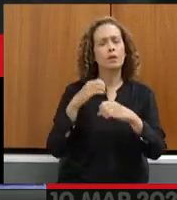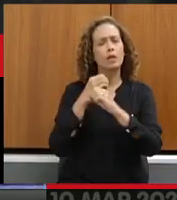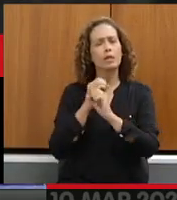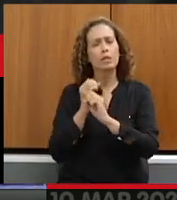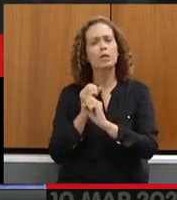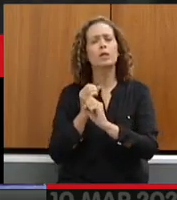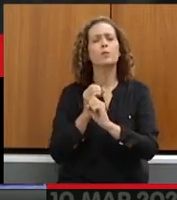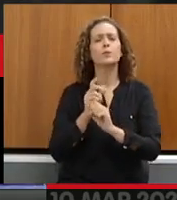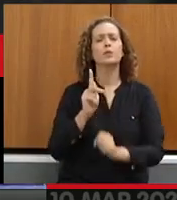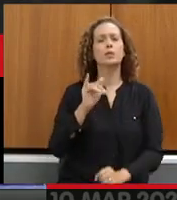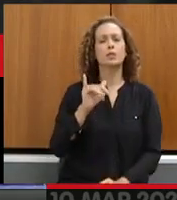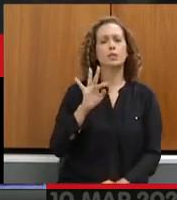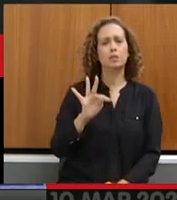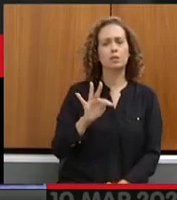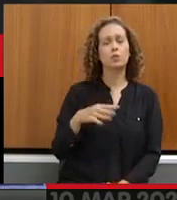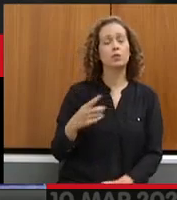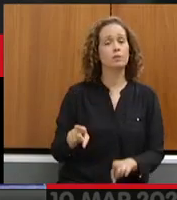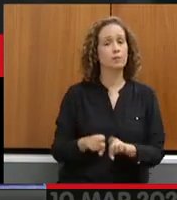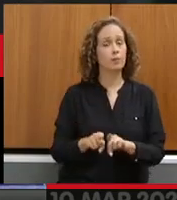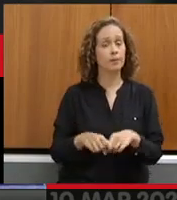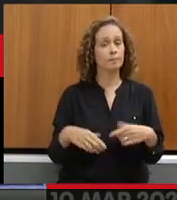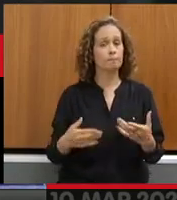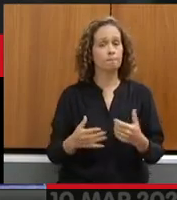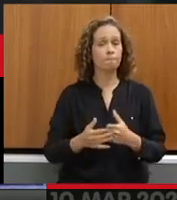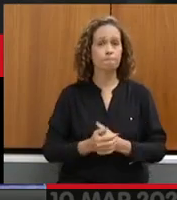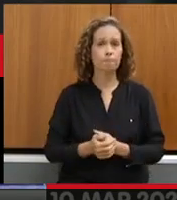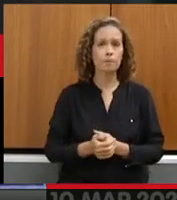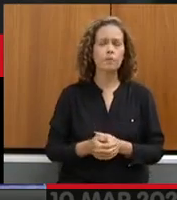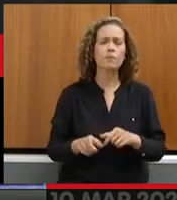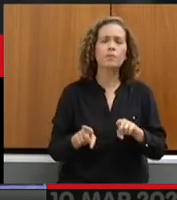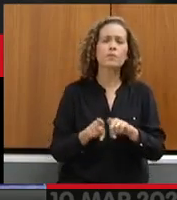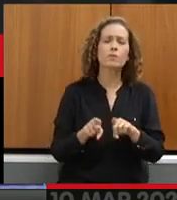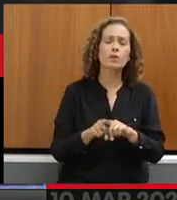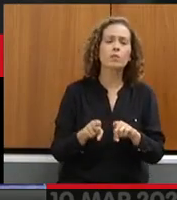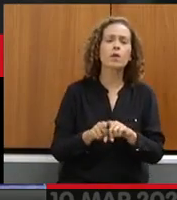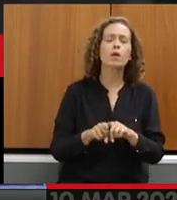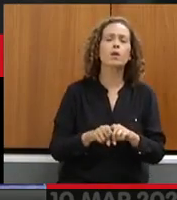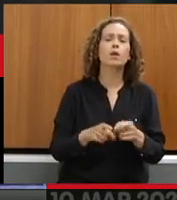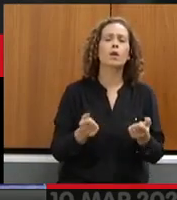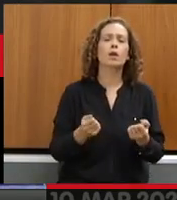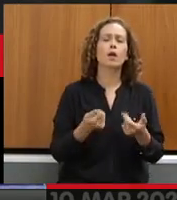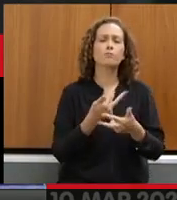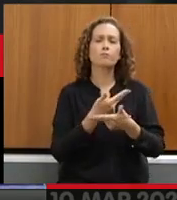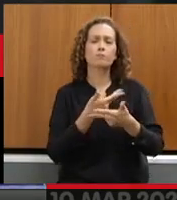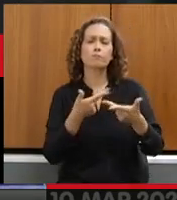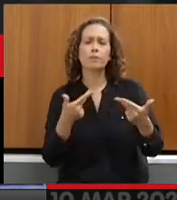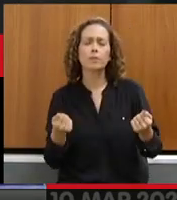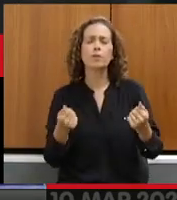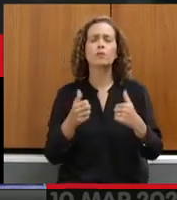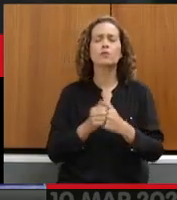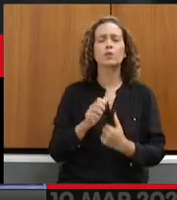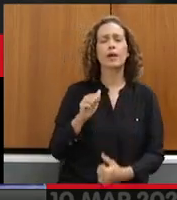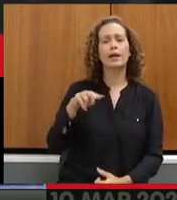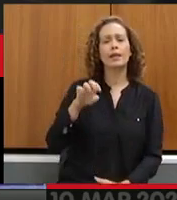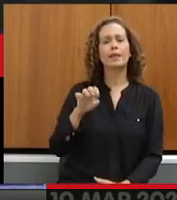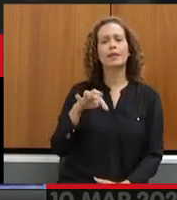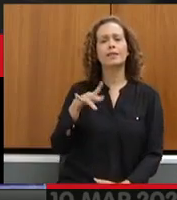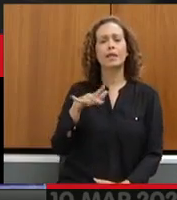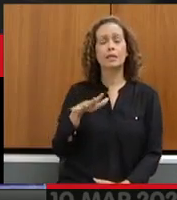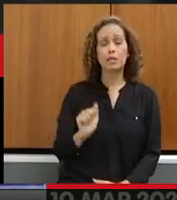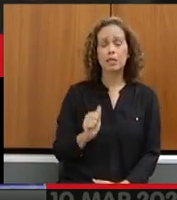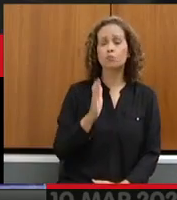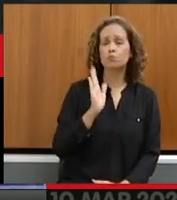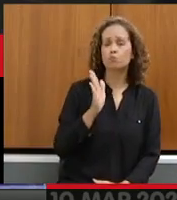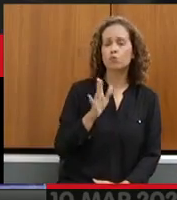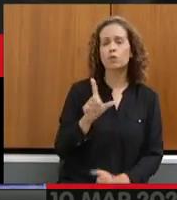kit exame a Quem são os tomou que esse aparelho de anestesia o que nós estamos atualmente dando a